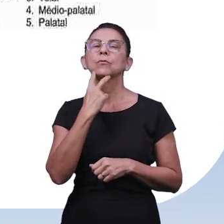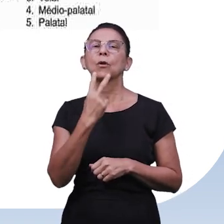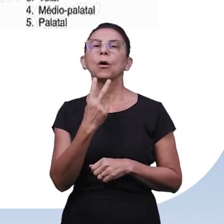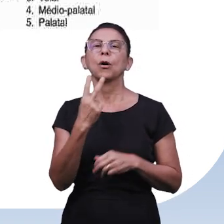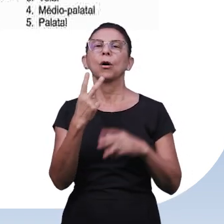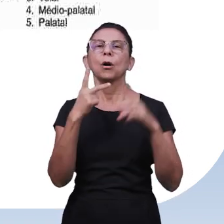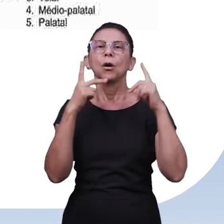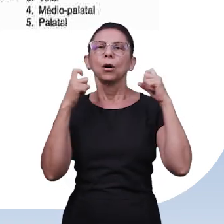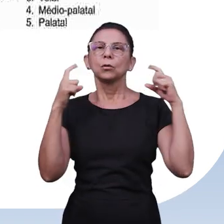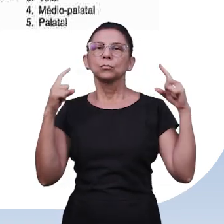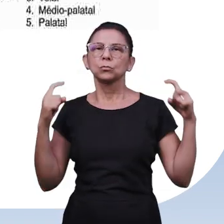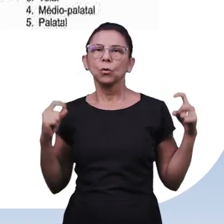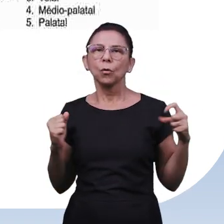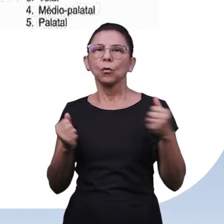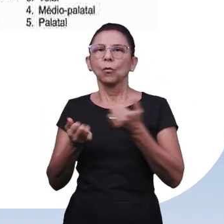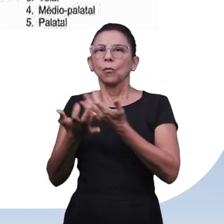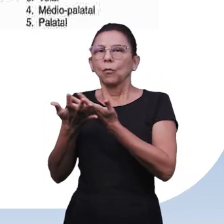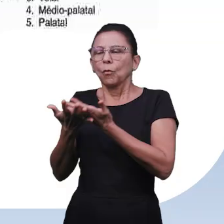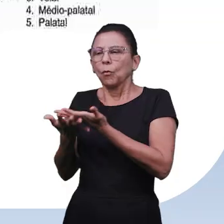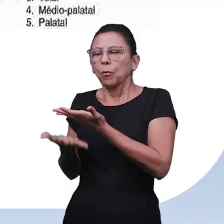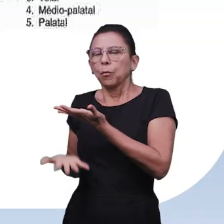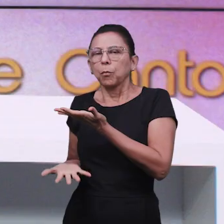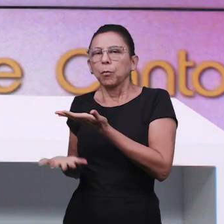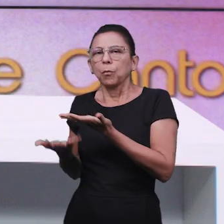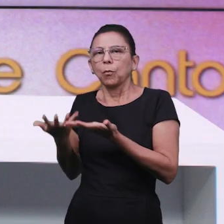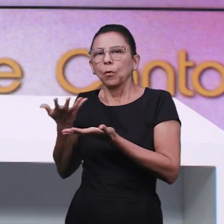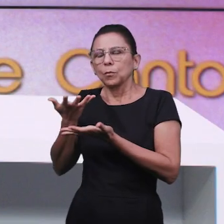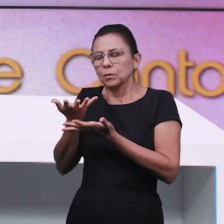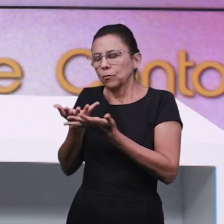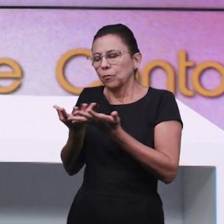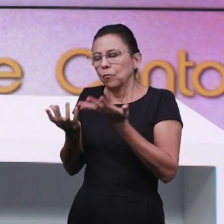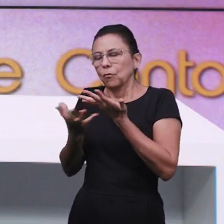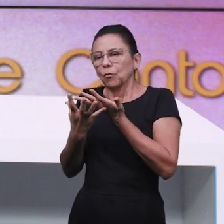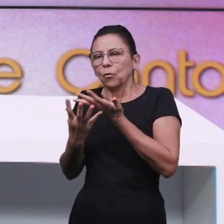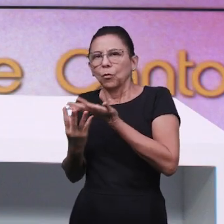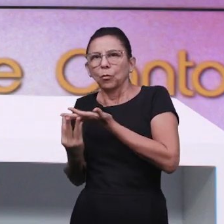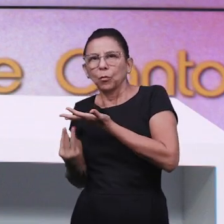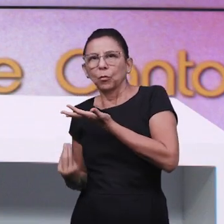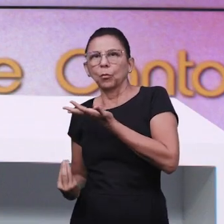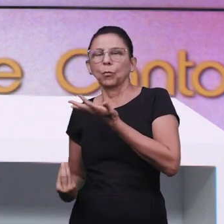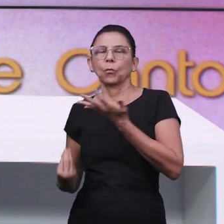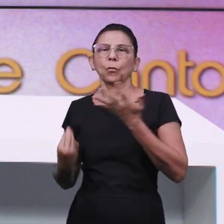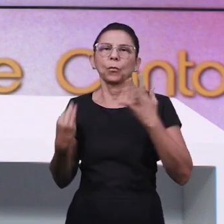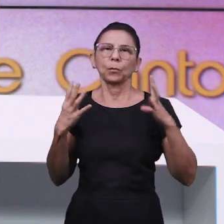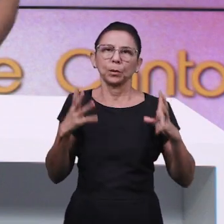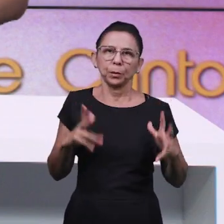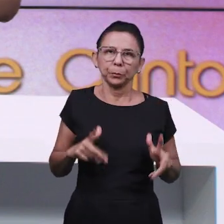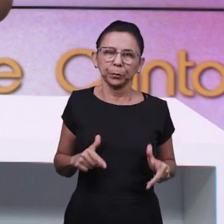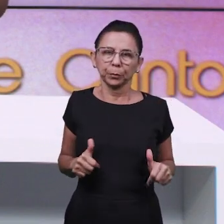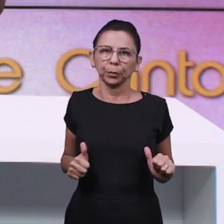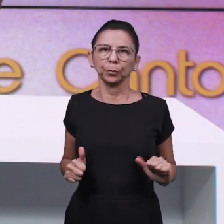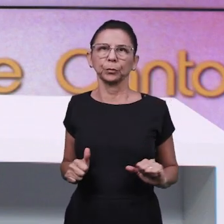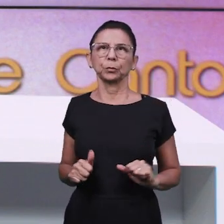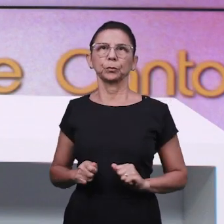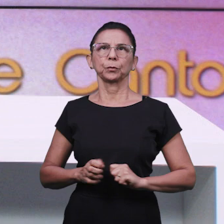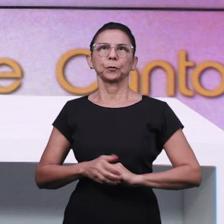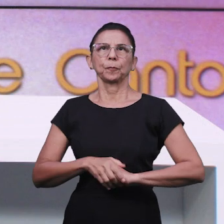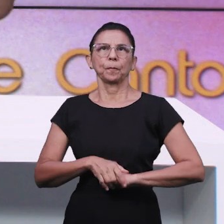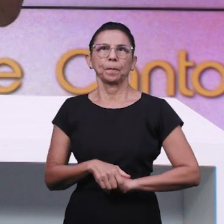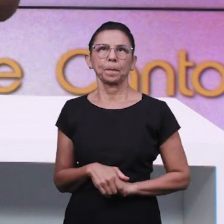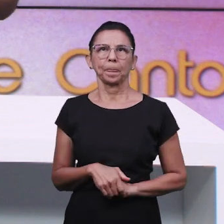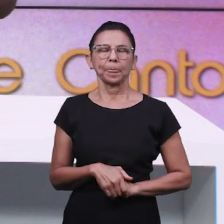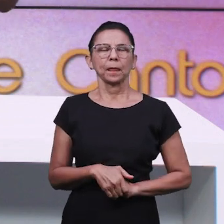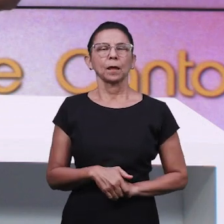vocal. Aqui nós temos a particularidade de cada trato.